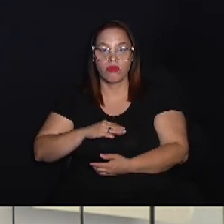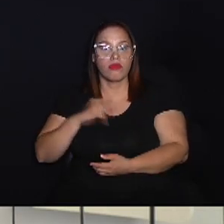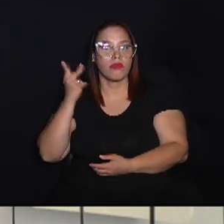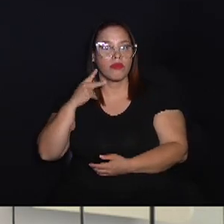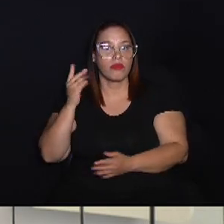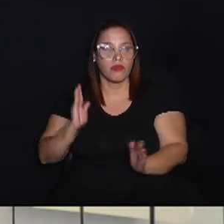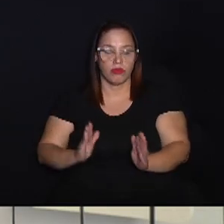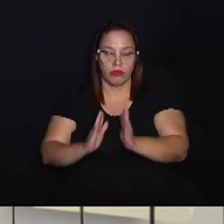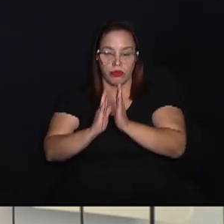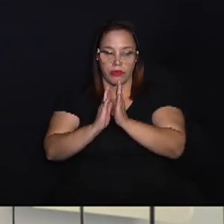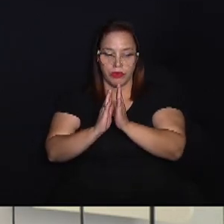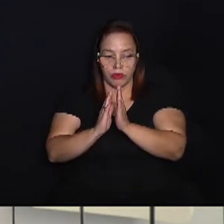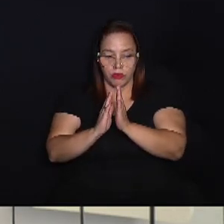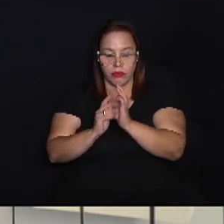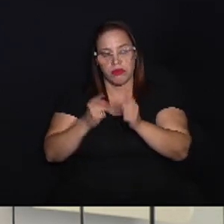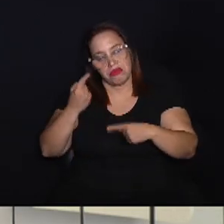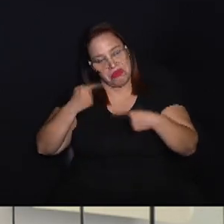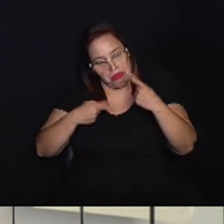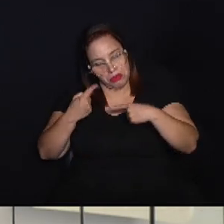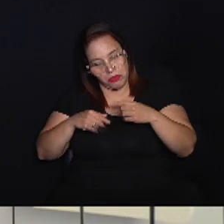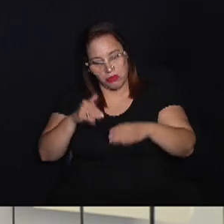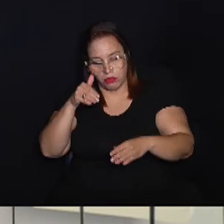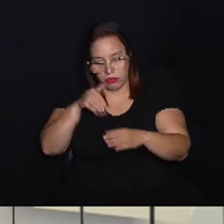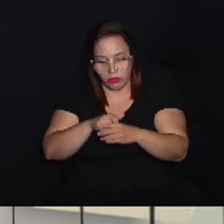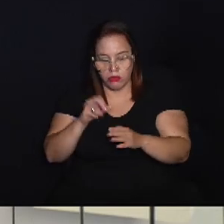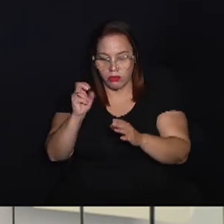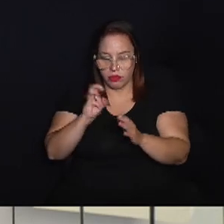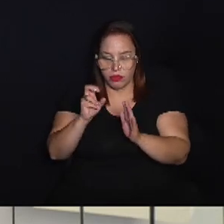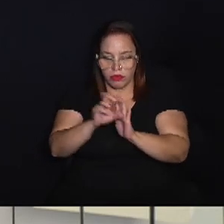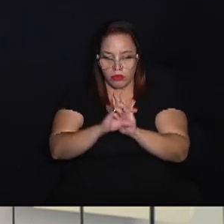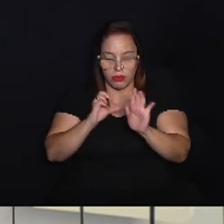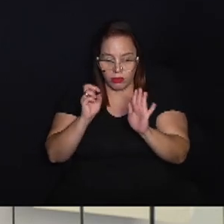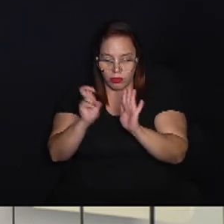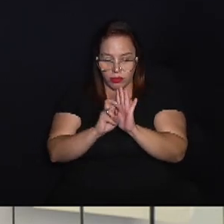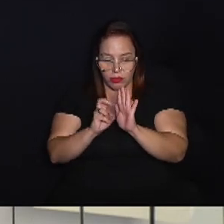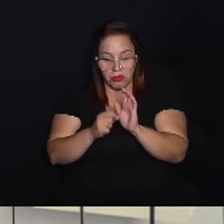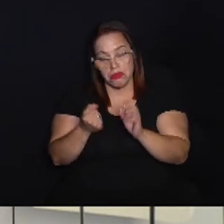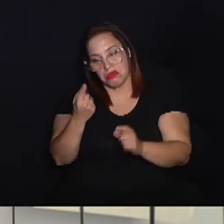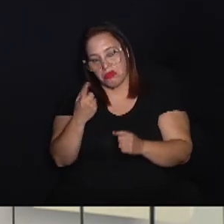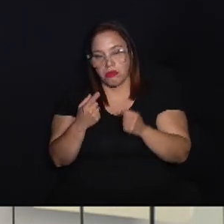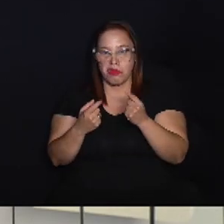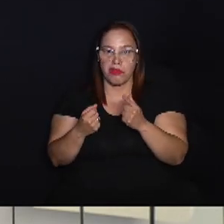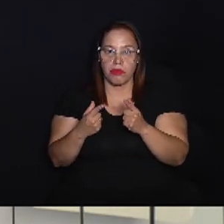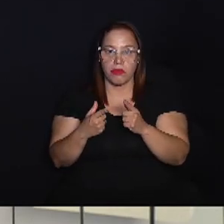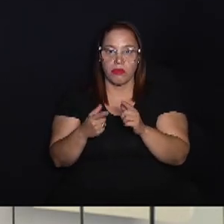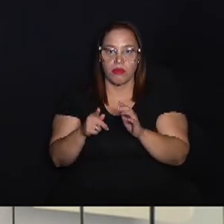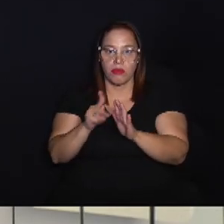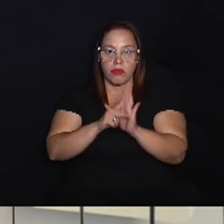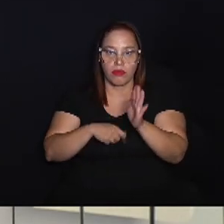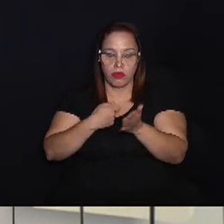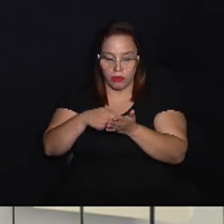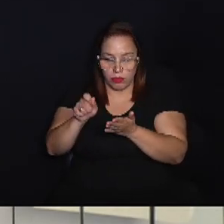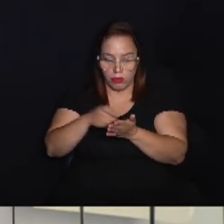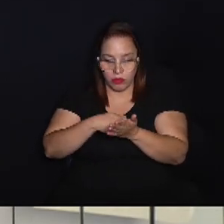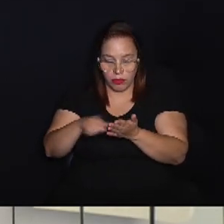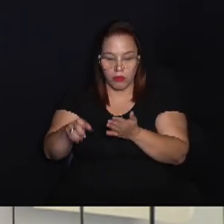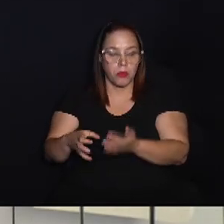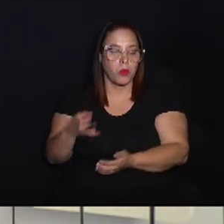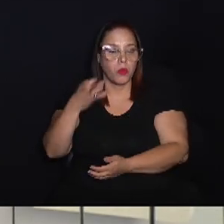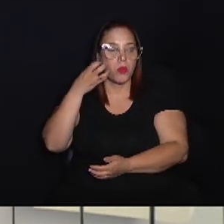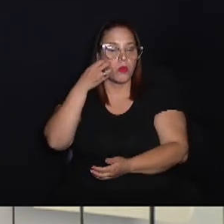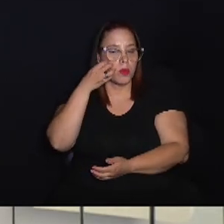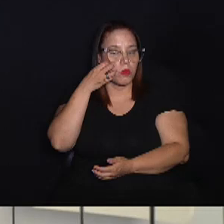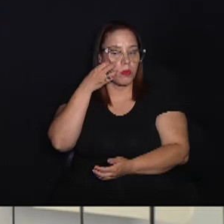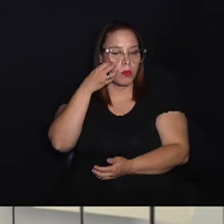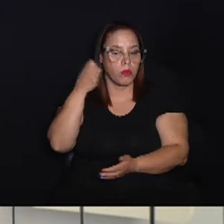vereadores vão se reunir para discutir e votar 5 projetos. Entre eles está o de autoria do vereador Luiz Cirilo,